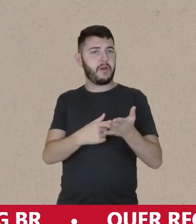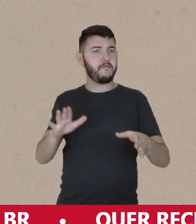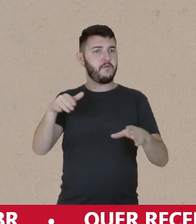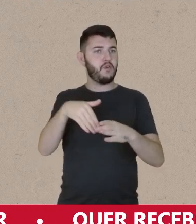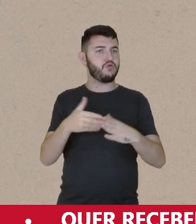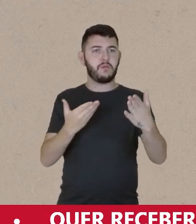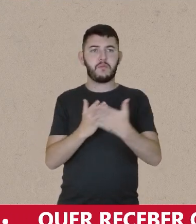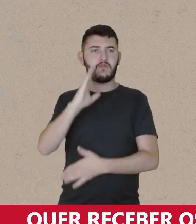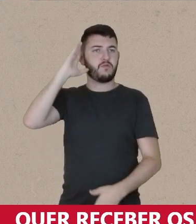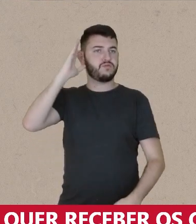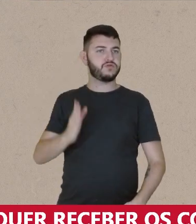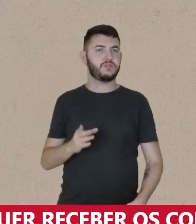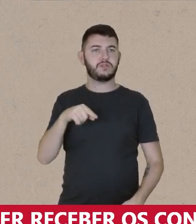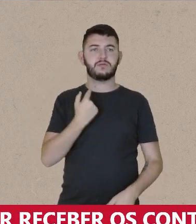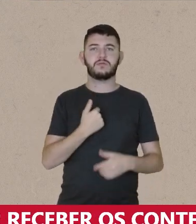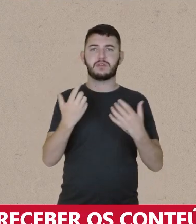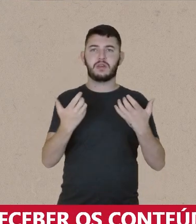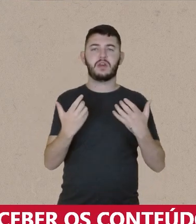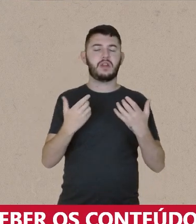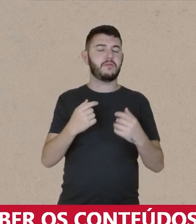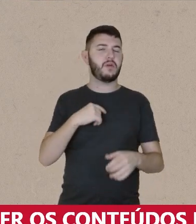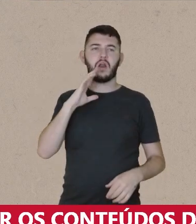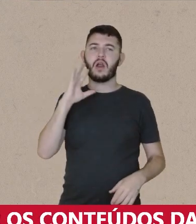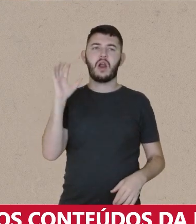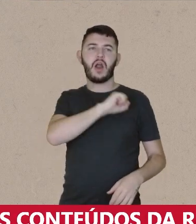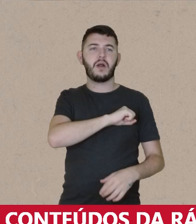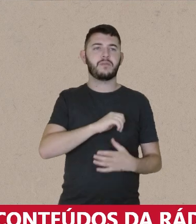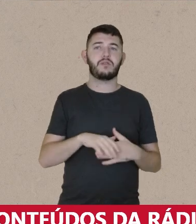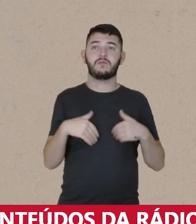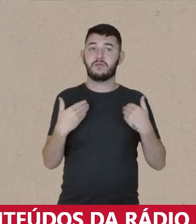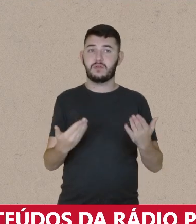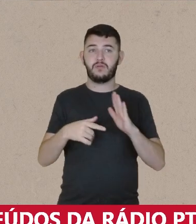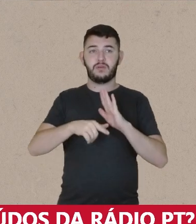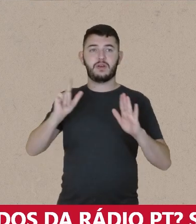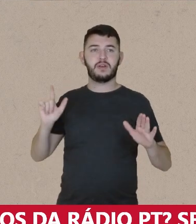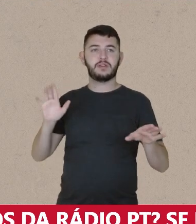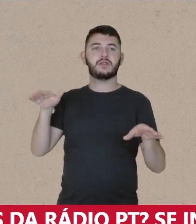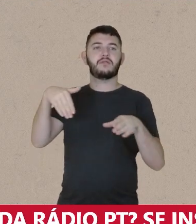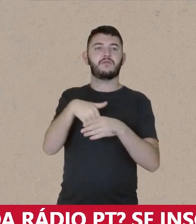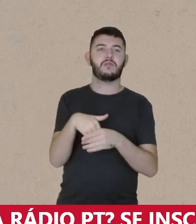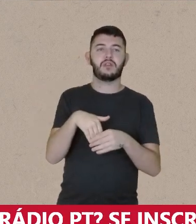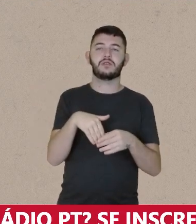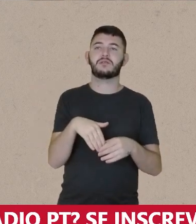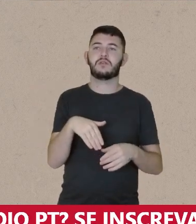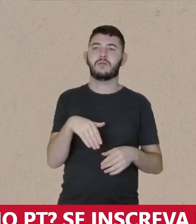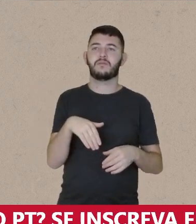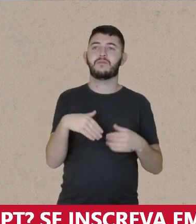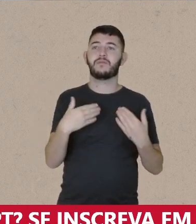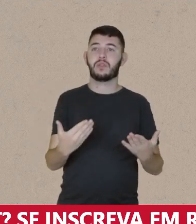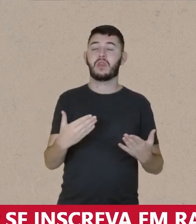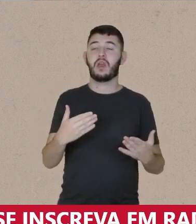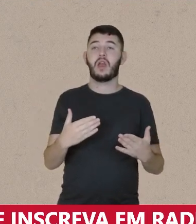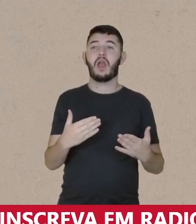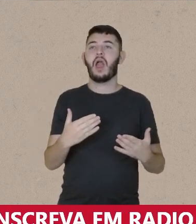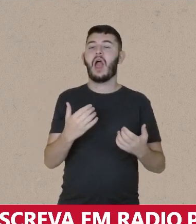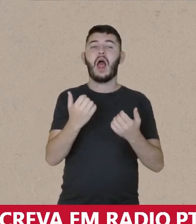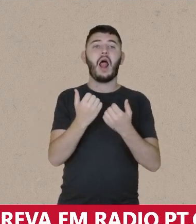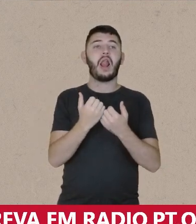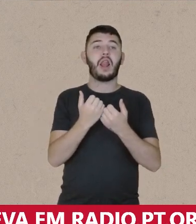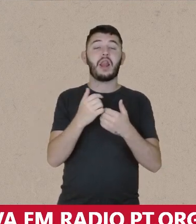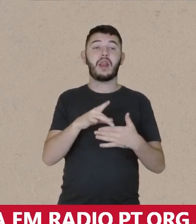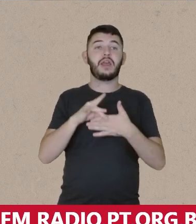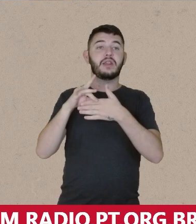gente quer colocar em prática o mais rápido possível. Antes da votação, a vice-liderança do